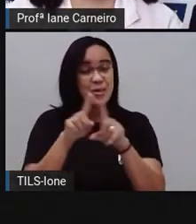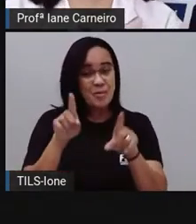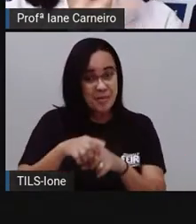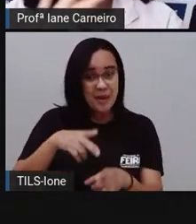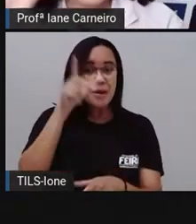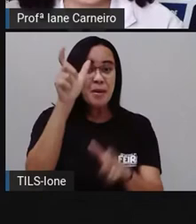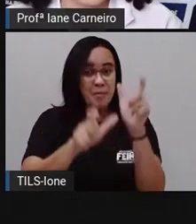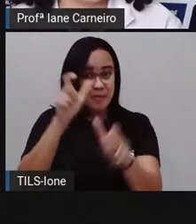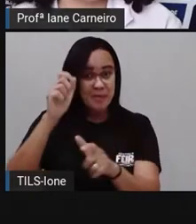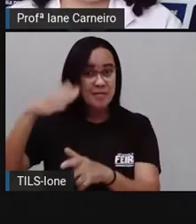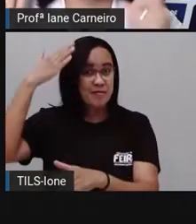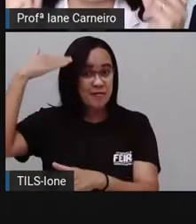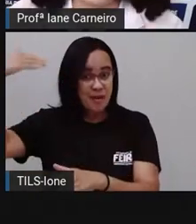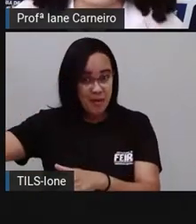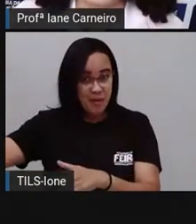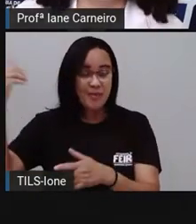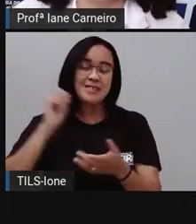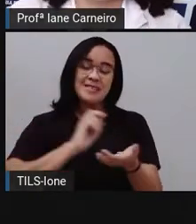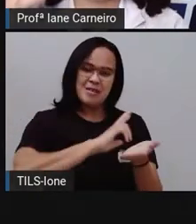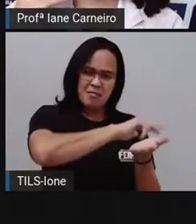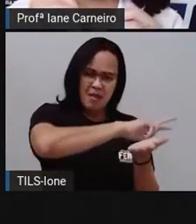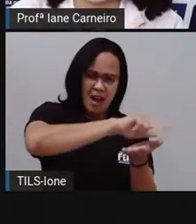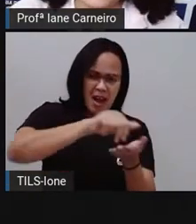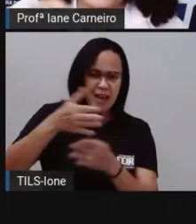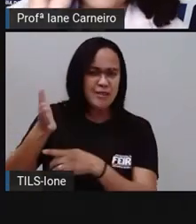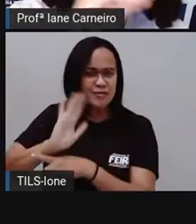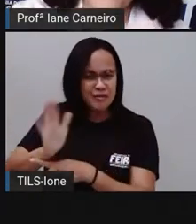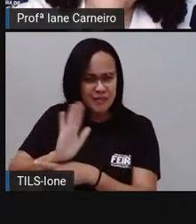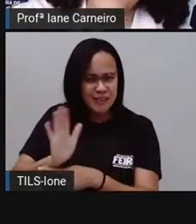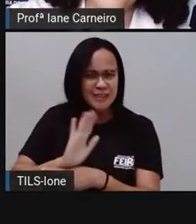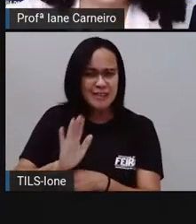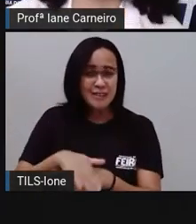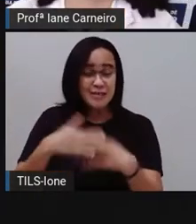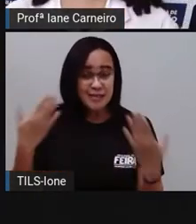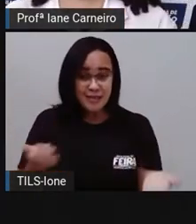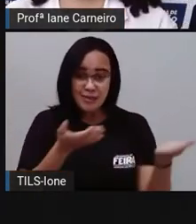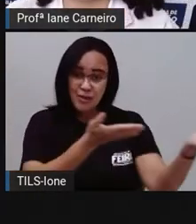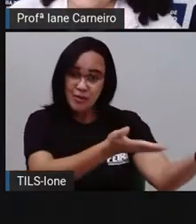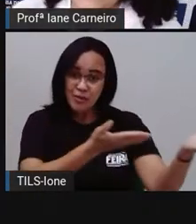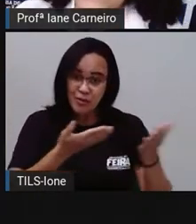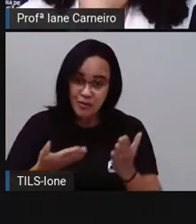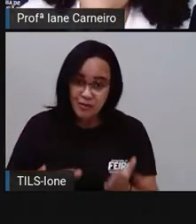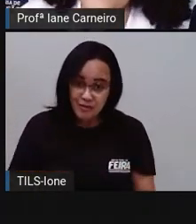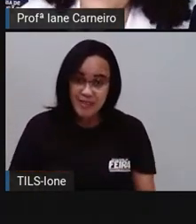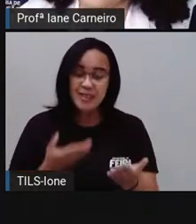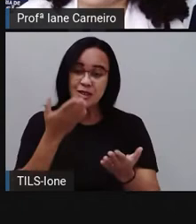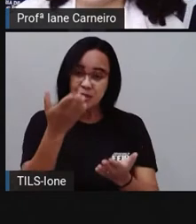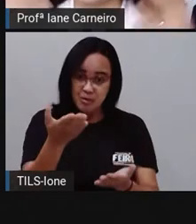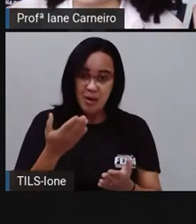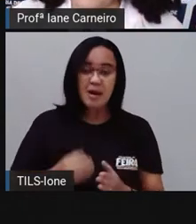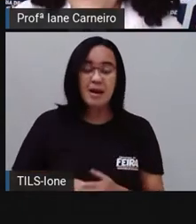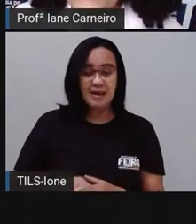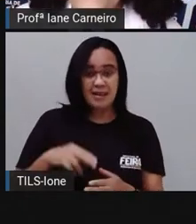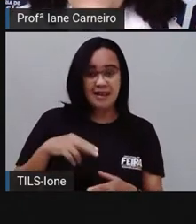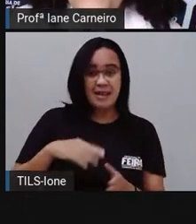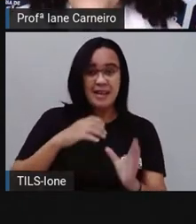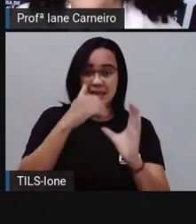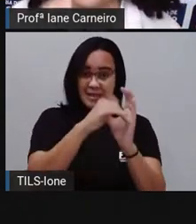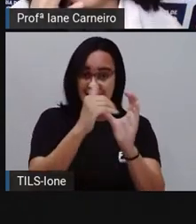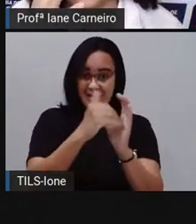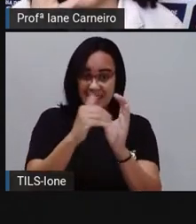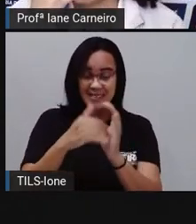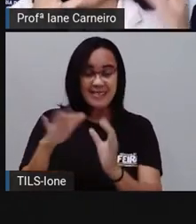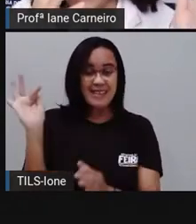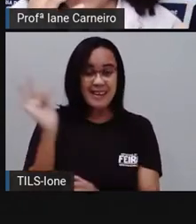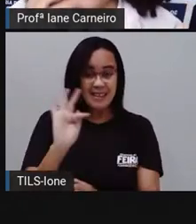tem vários vídeos, aí eu te convido a entrar, né, no perfil da Secretaria da Prefeitura de Feira